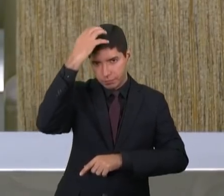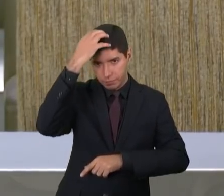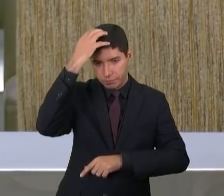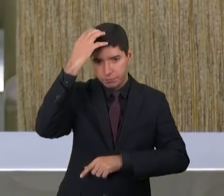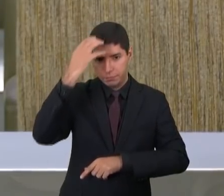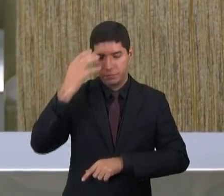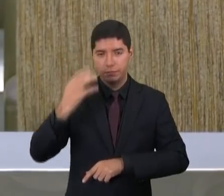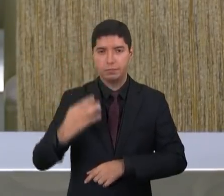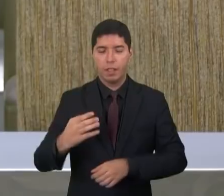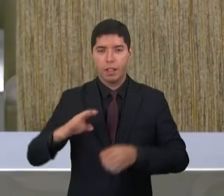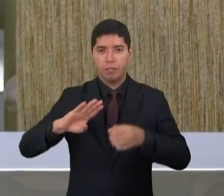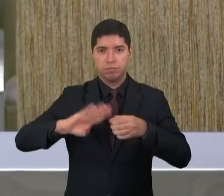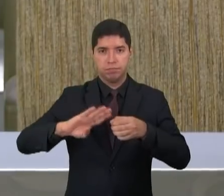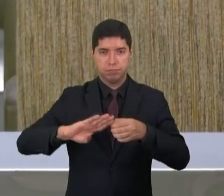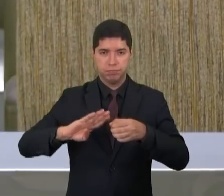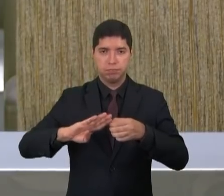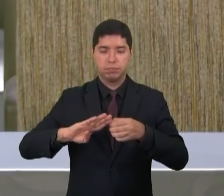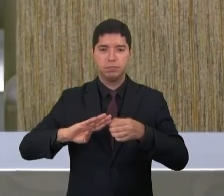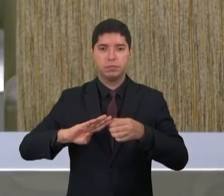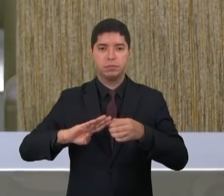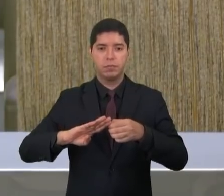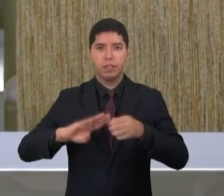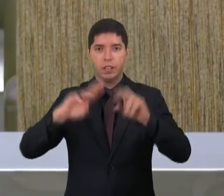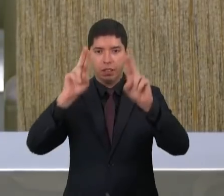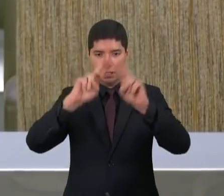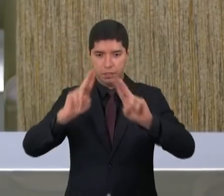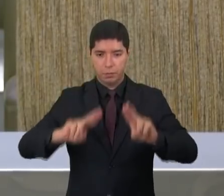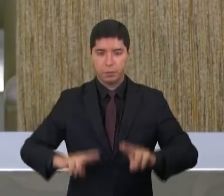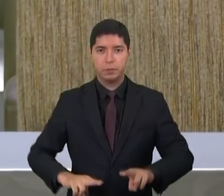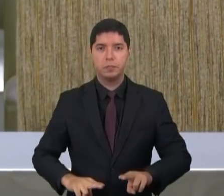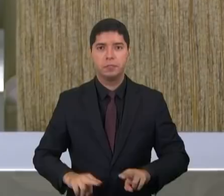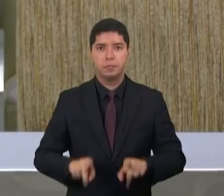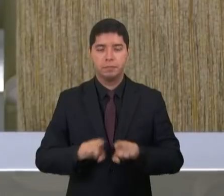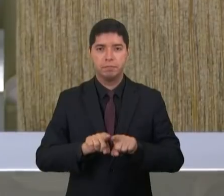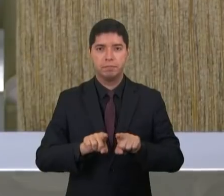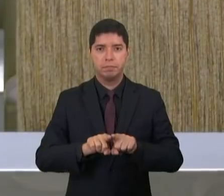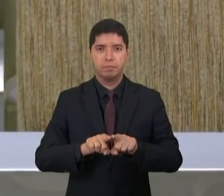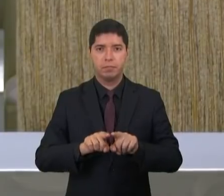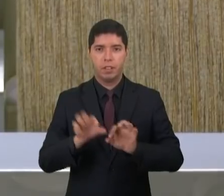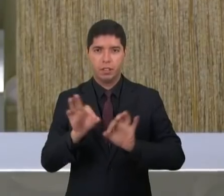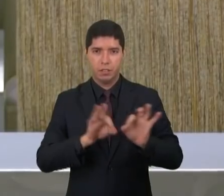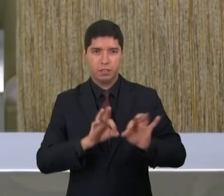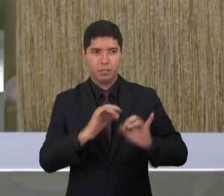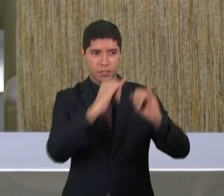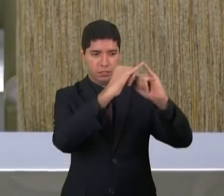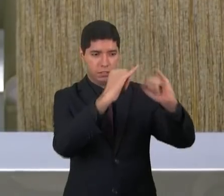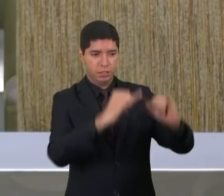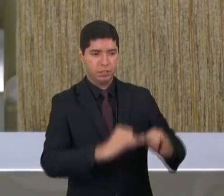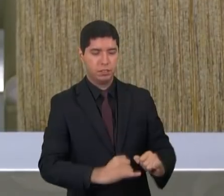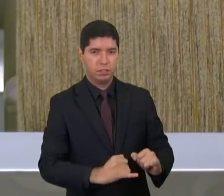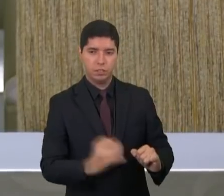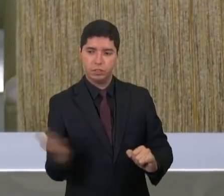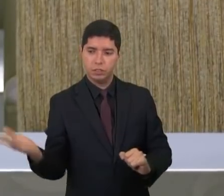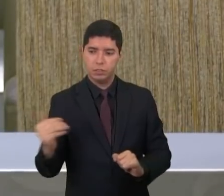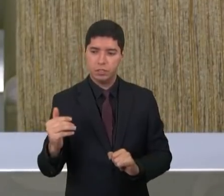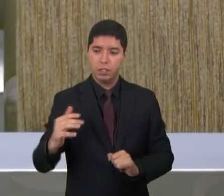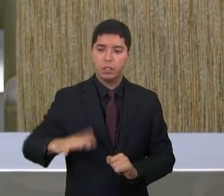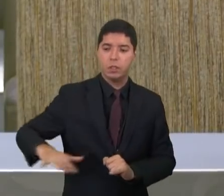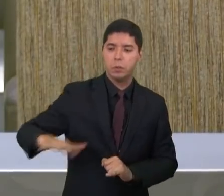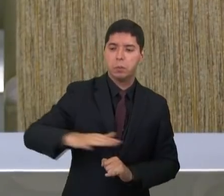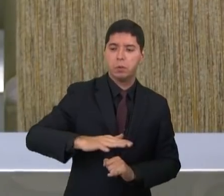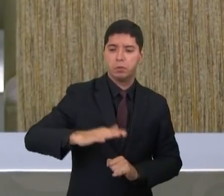mundo adore a minha imagem que eu construí. E quando aqueles três jovens não adoraram, não se